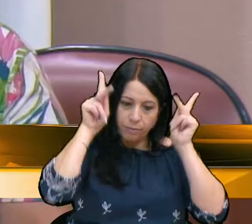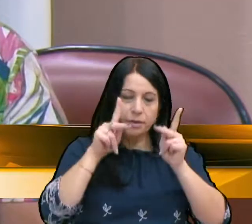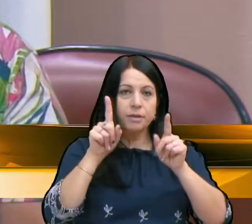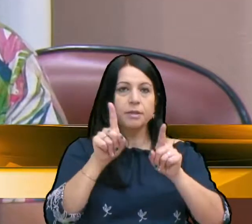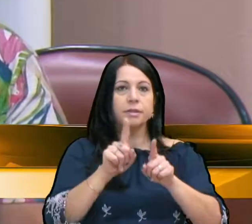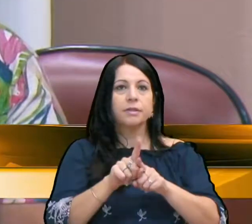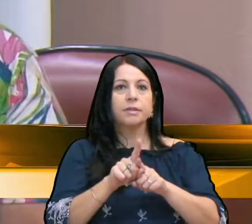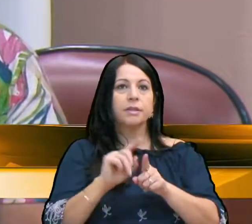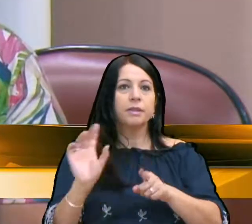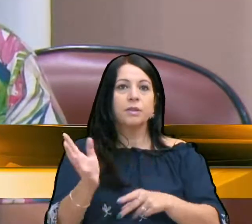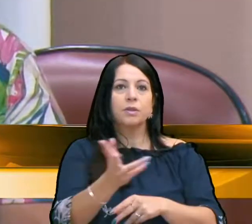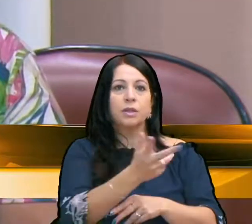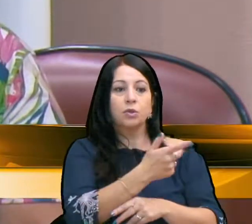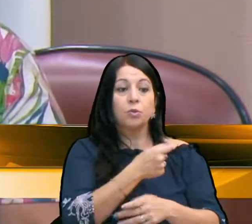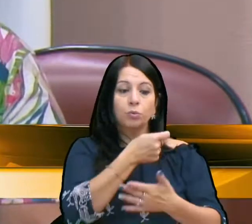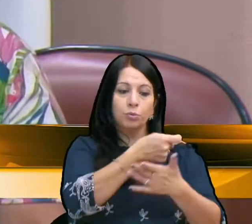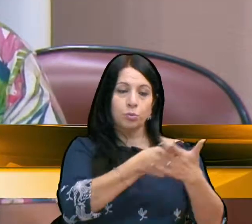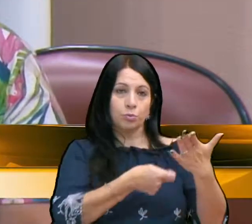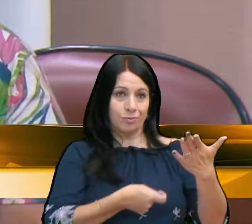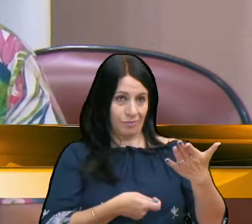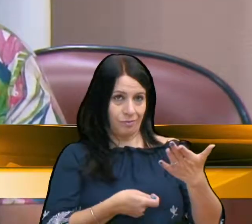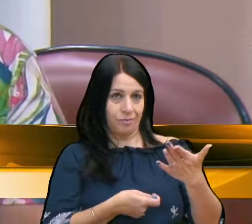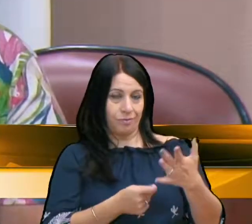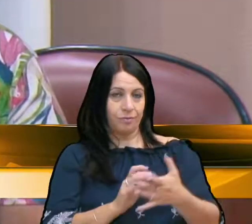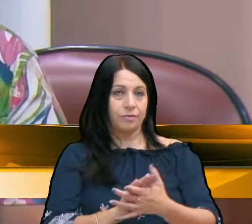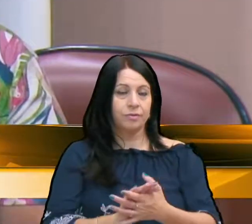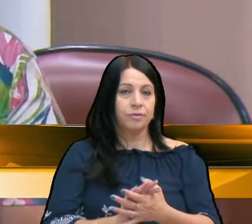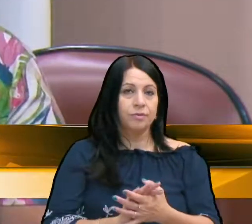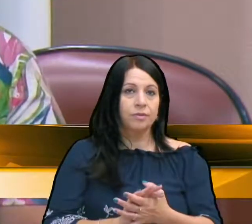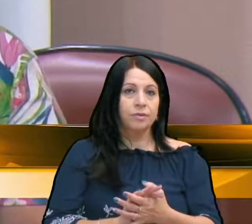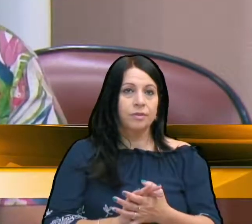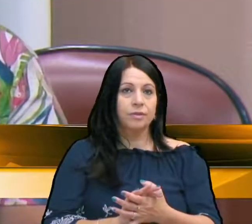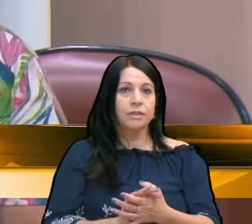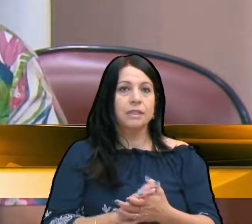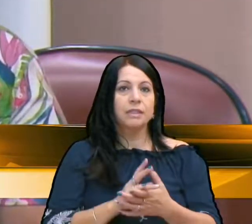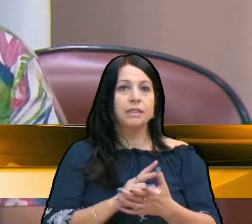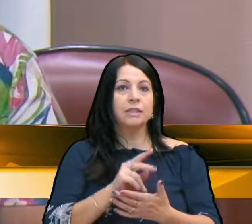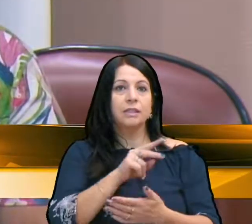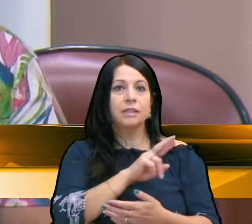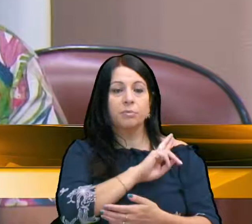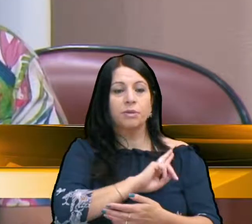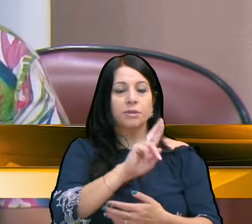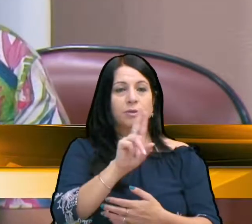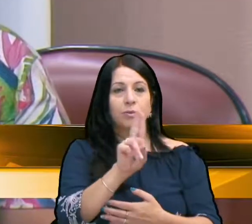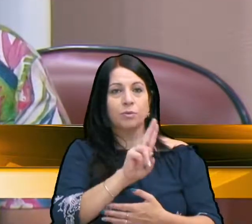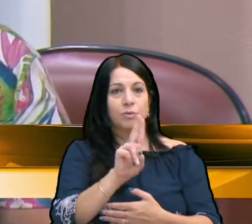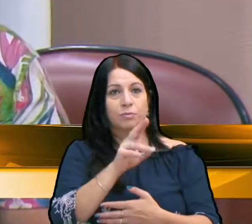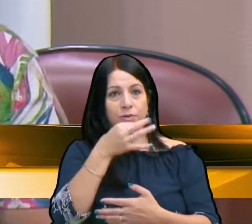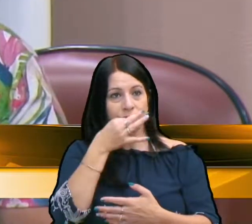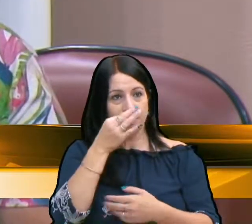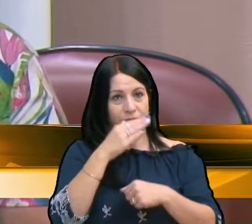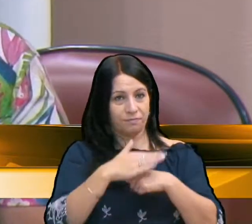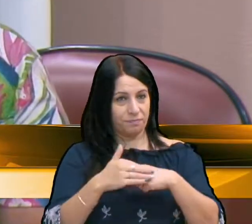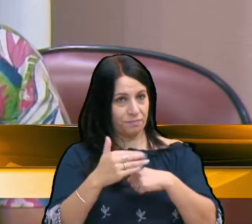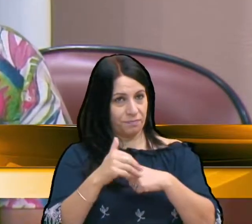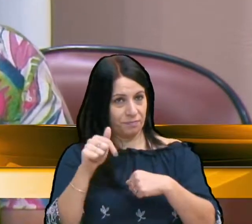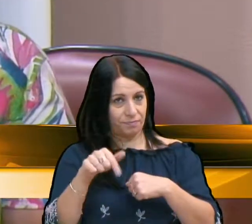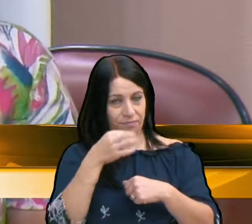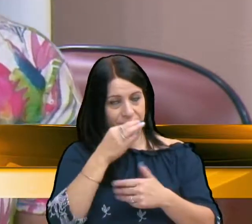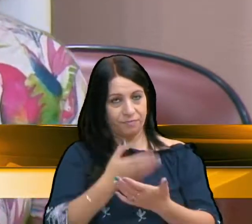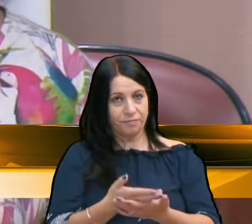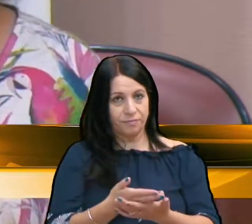sim em todo o concurso e em levar o nome da nossa querida Caxias do Sul.